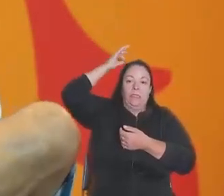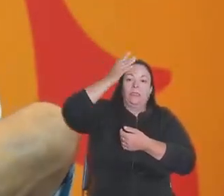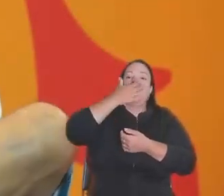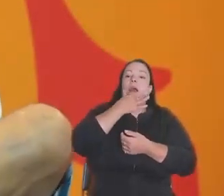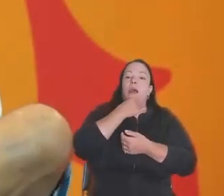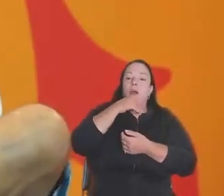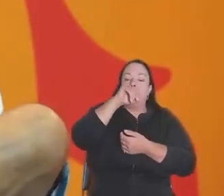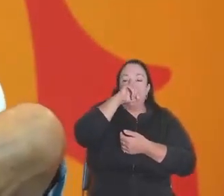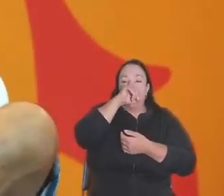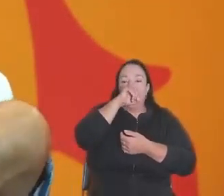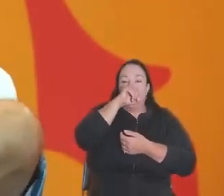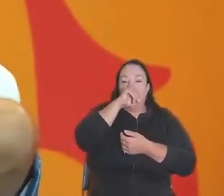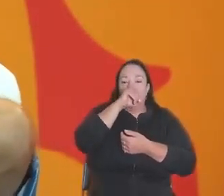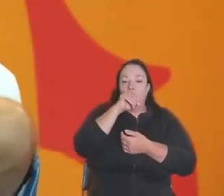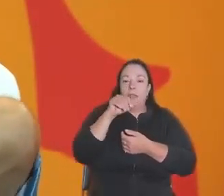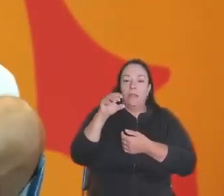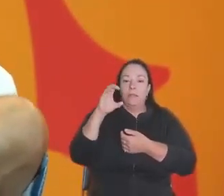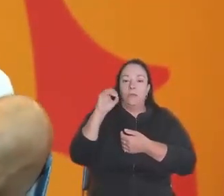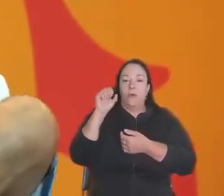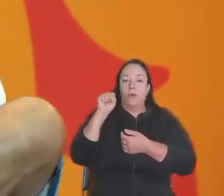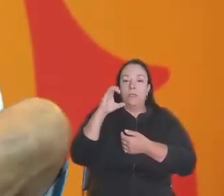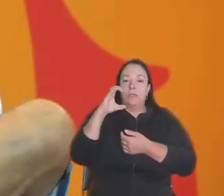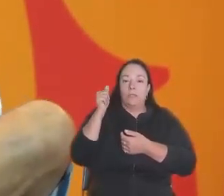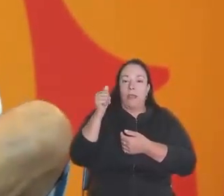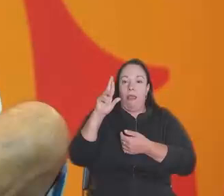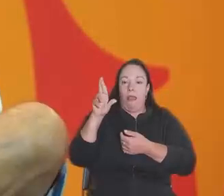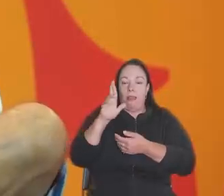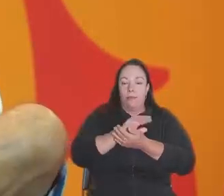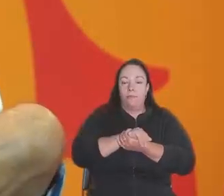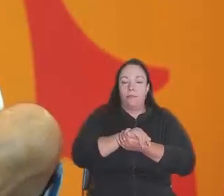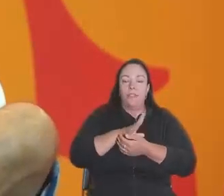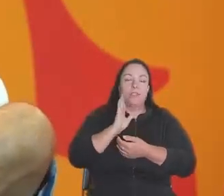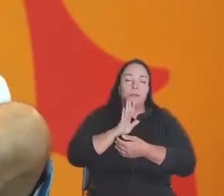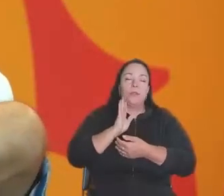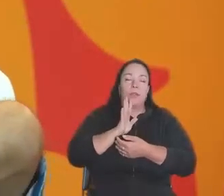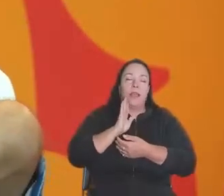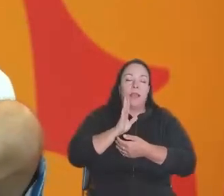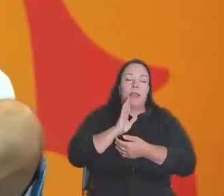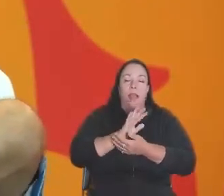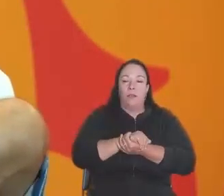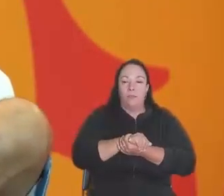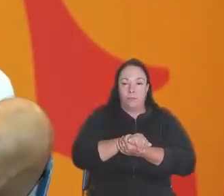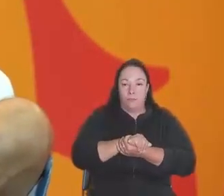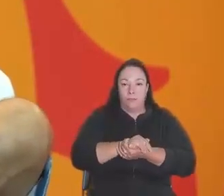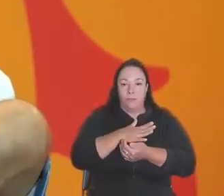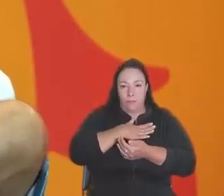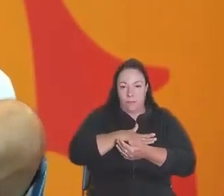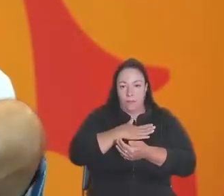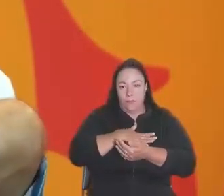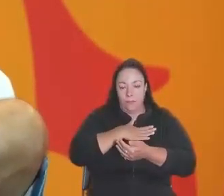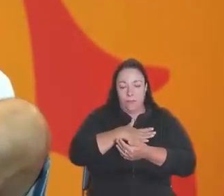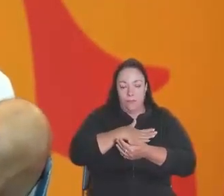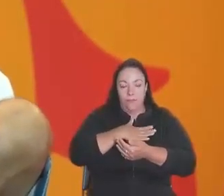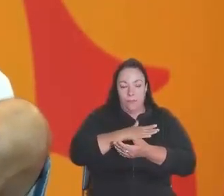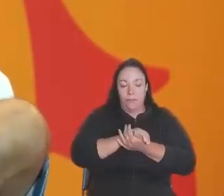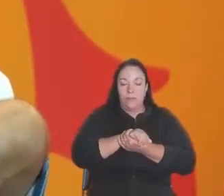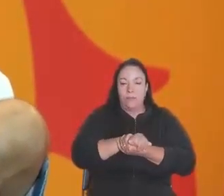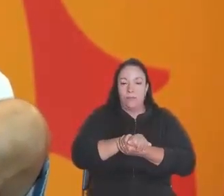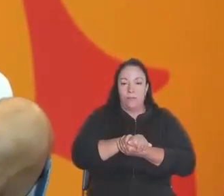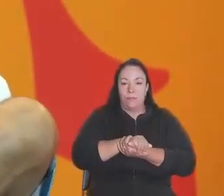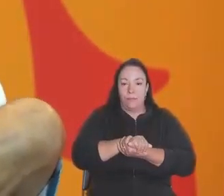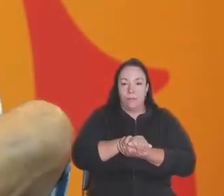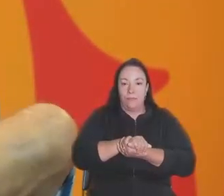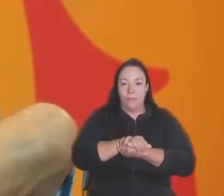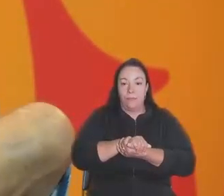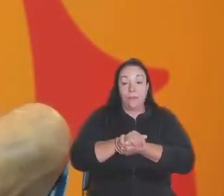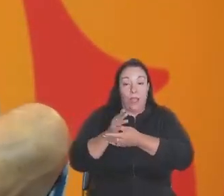também, sabe? Achei muito bacana. Gostei, assim, fiz pensando, sabe, como uma homenagem para